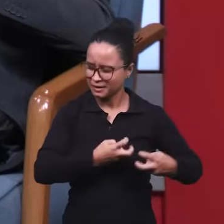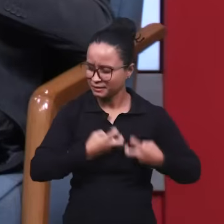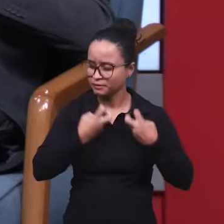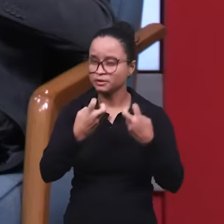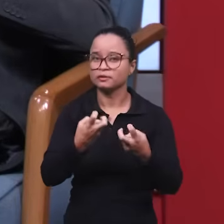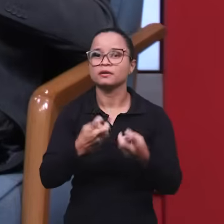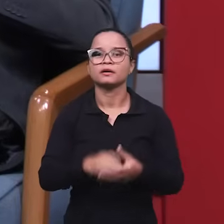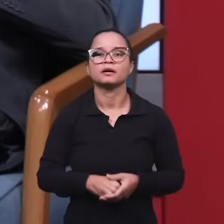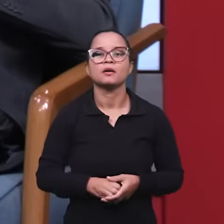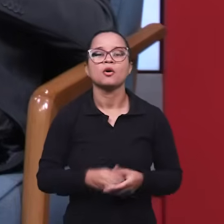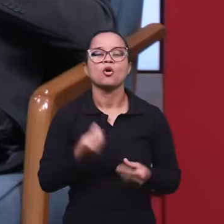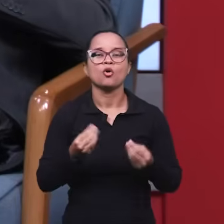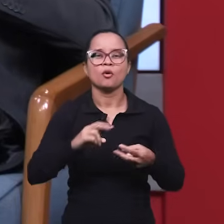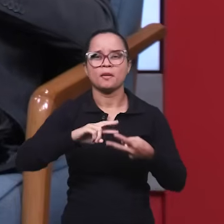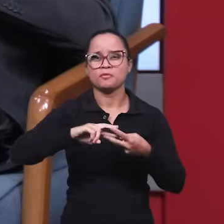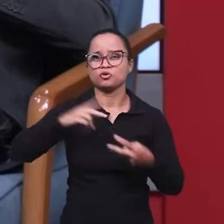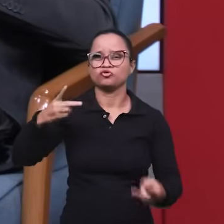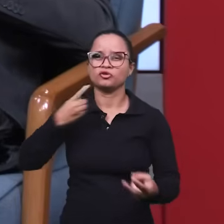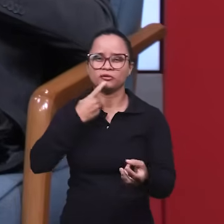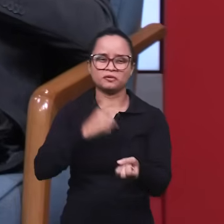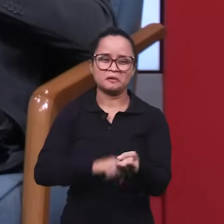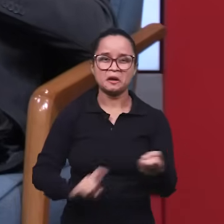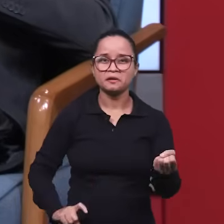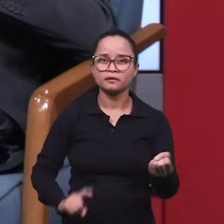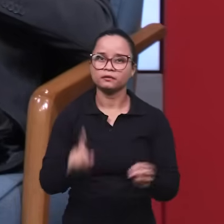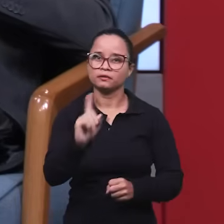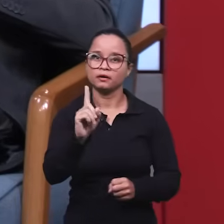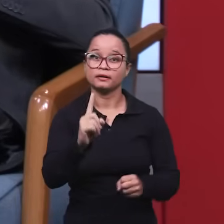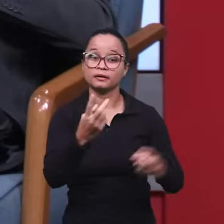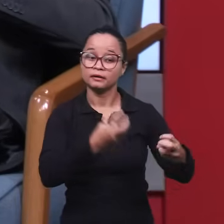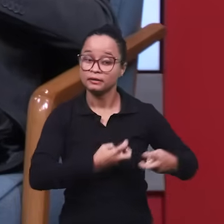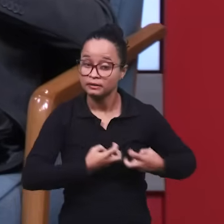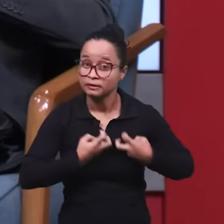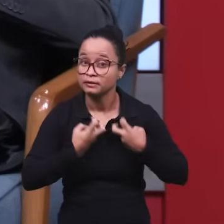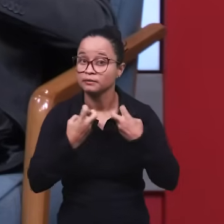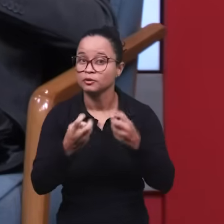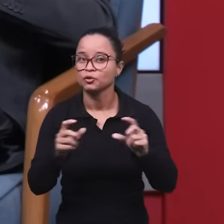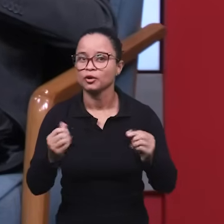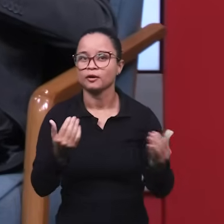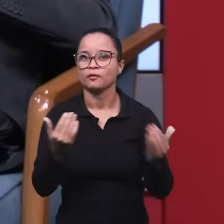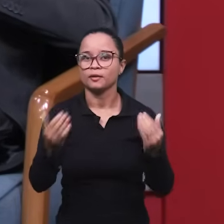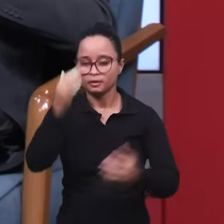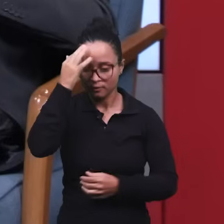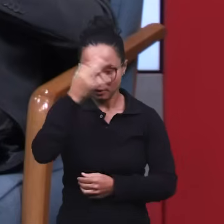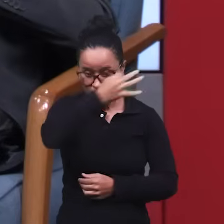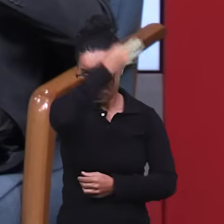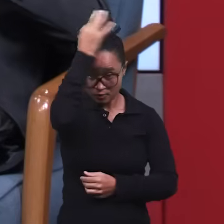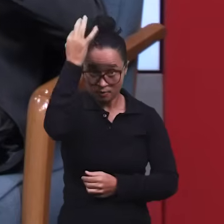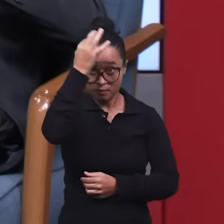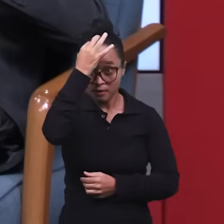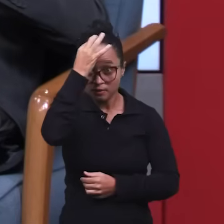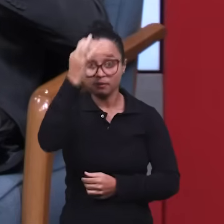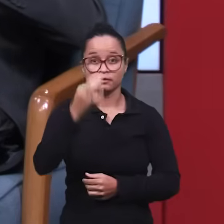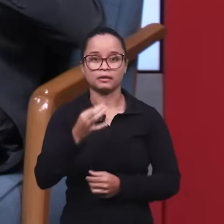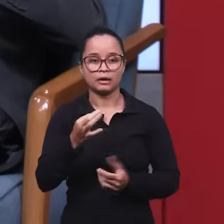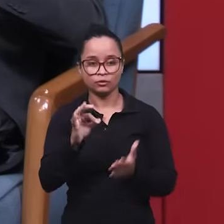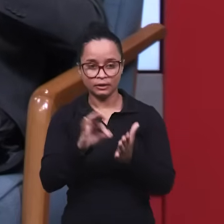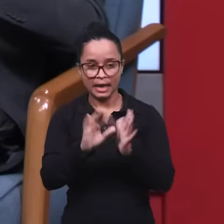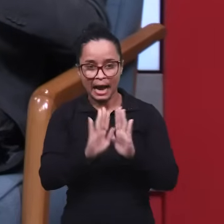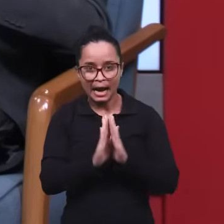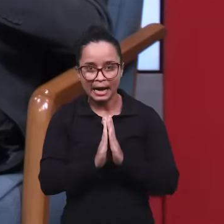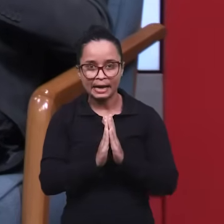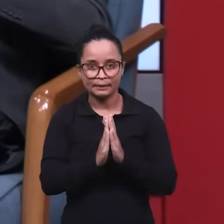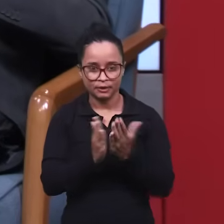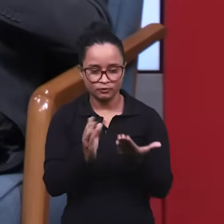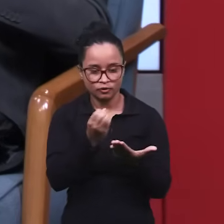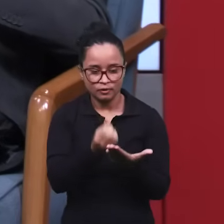você não está clamando por elementos biológicos do sangue, você está clamando pelo Espírito. Quando o Espírito opera na